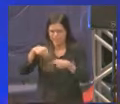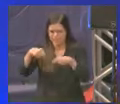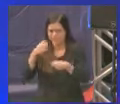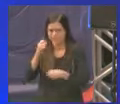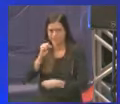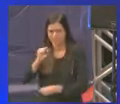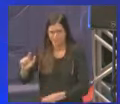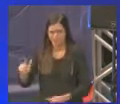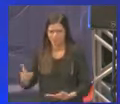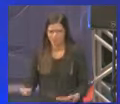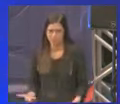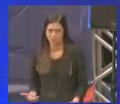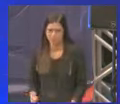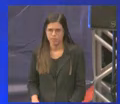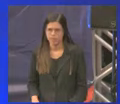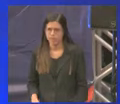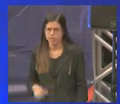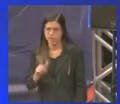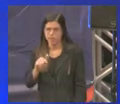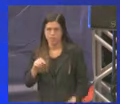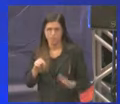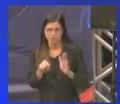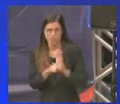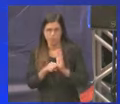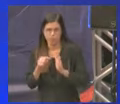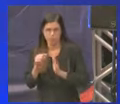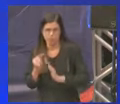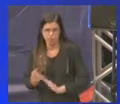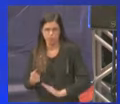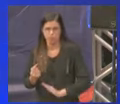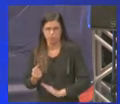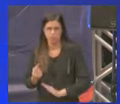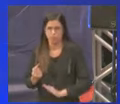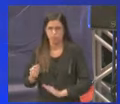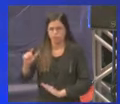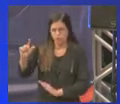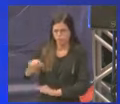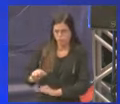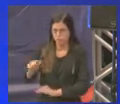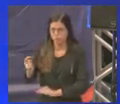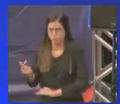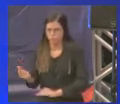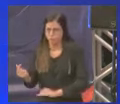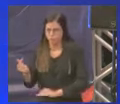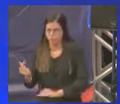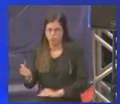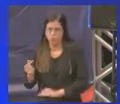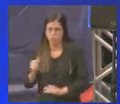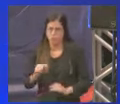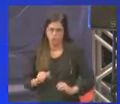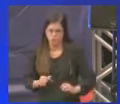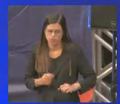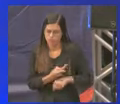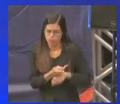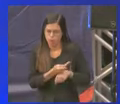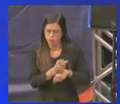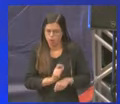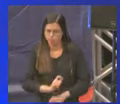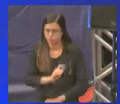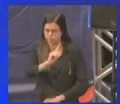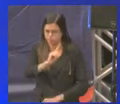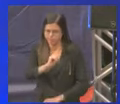ao que a gente chama de -1. É menos porque é negativo, que é inverso. Eu baixo o preço e aumento a demanda. Essa é uma linha de